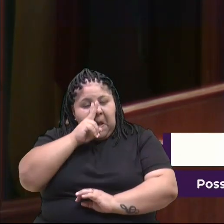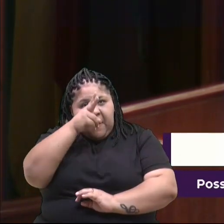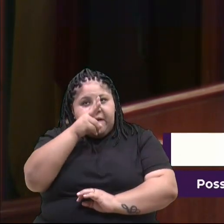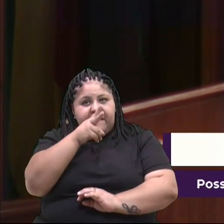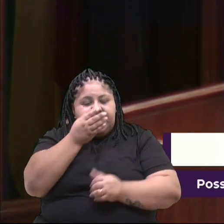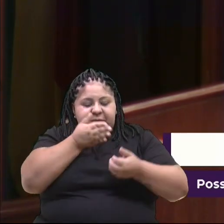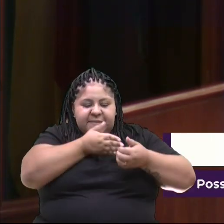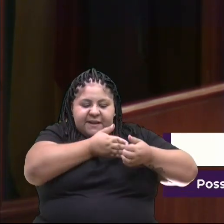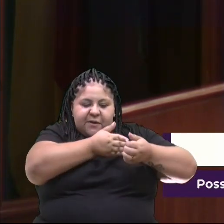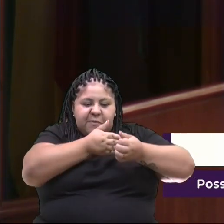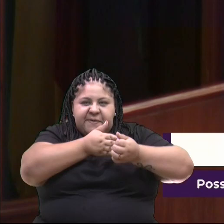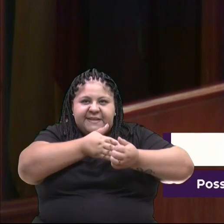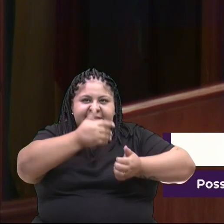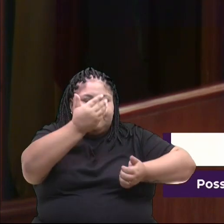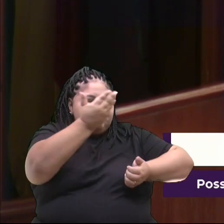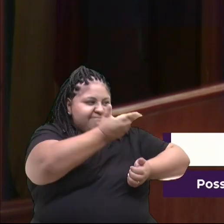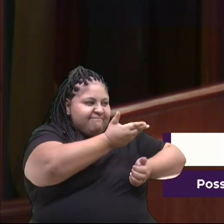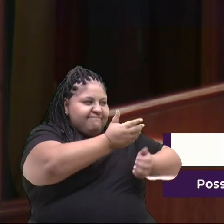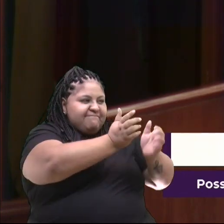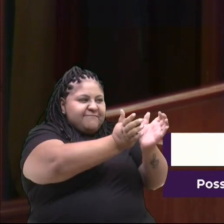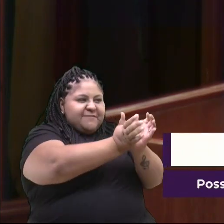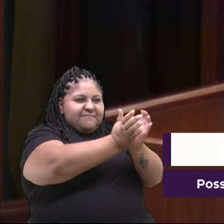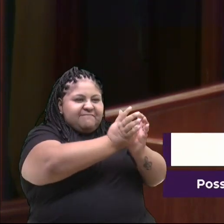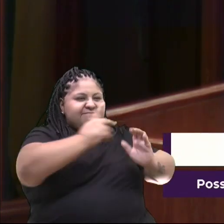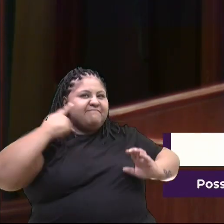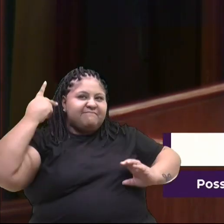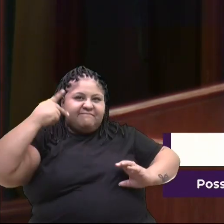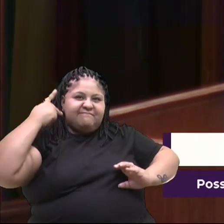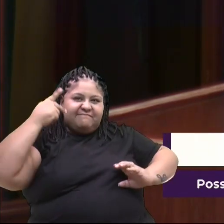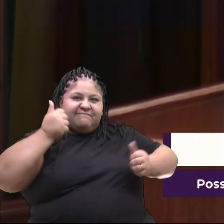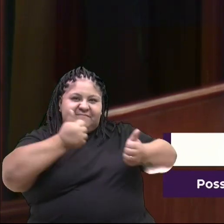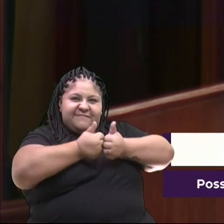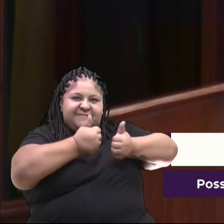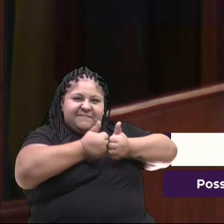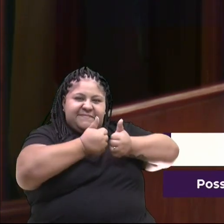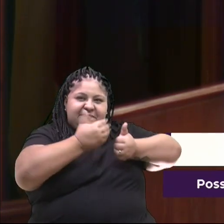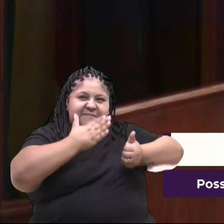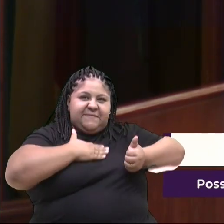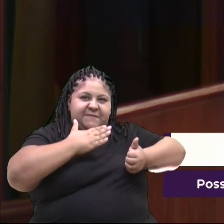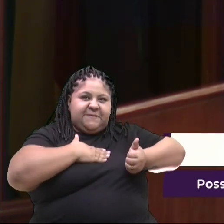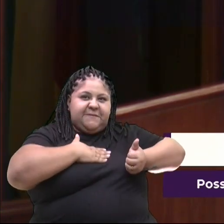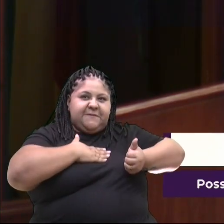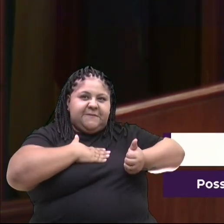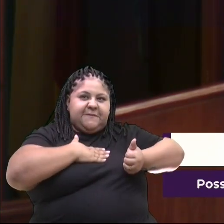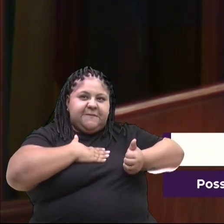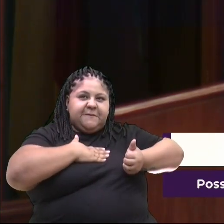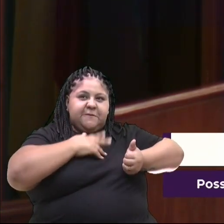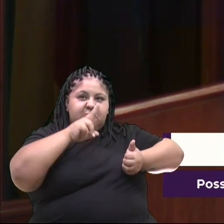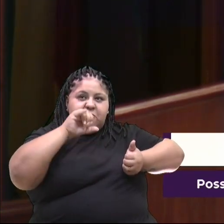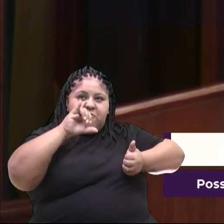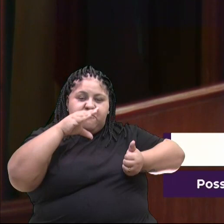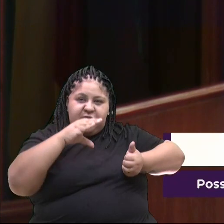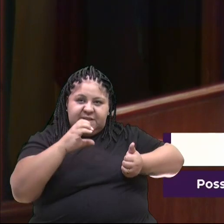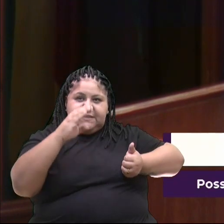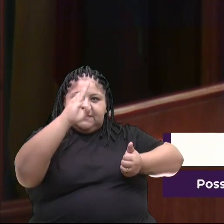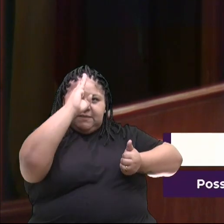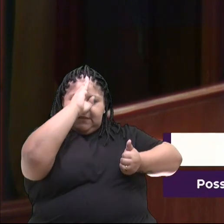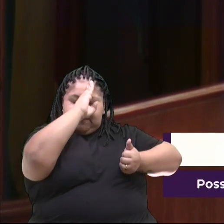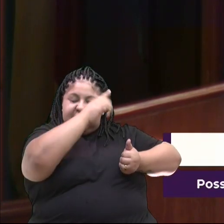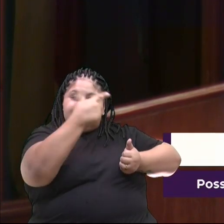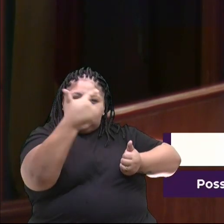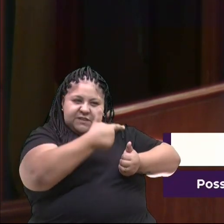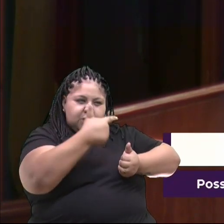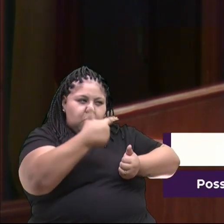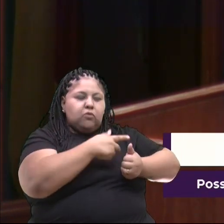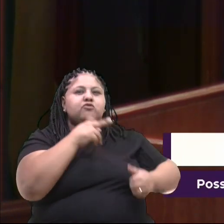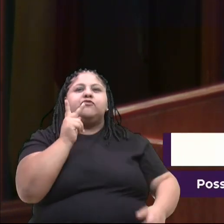dos colegas que eu tenho nessa caminhada. Meu vice-presidente, vereador Adriano Bressan, segundo vice, Renato